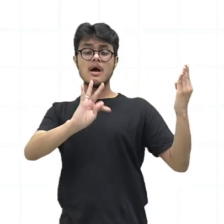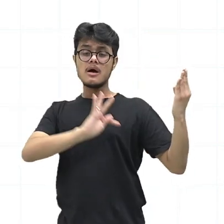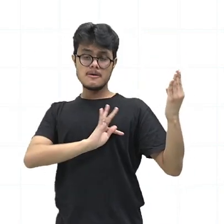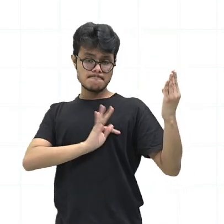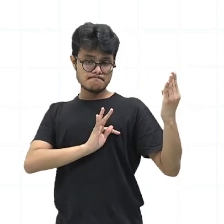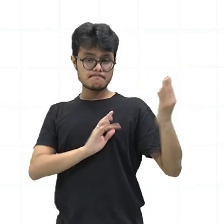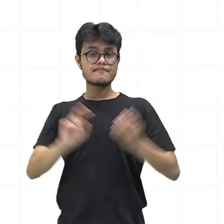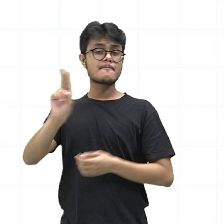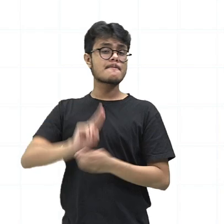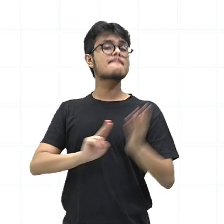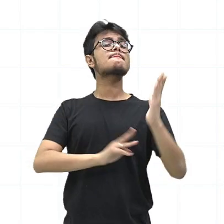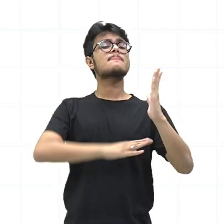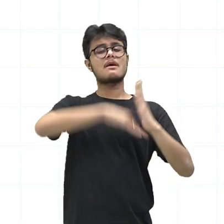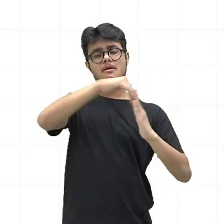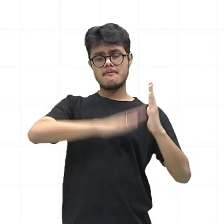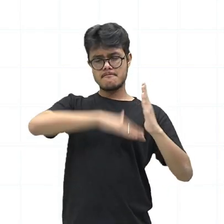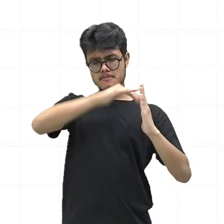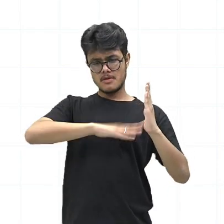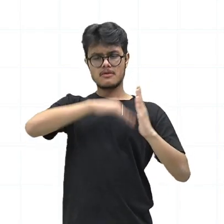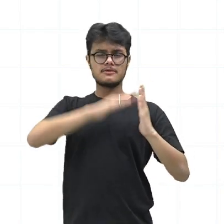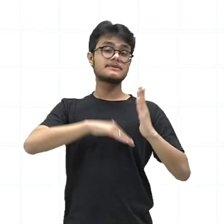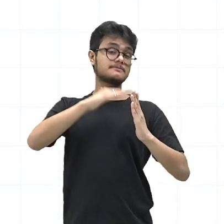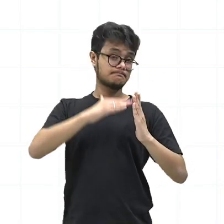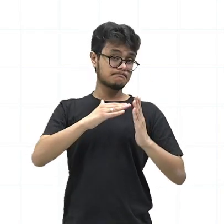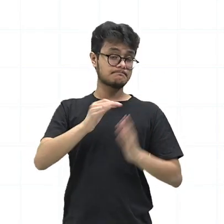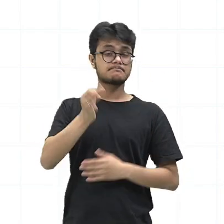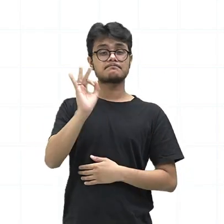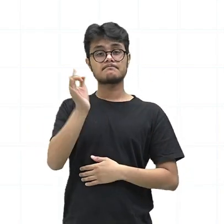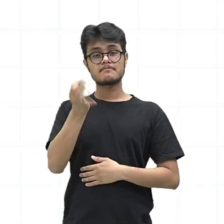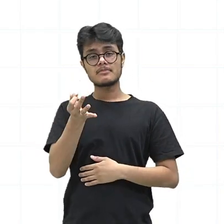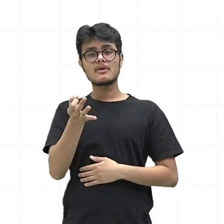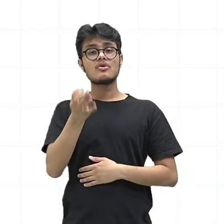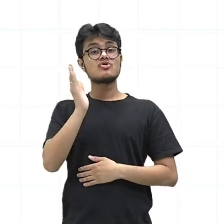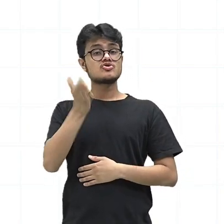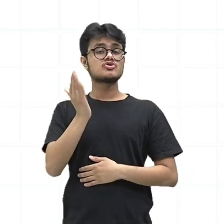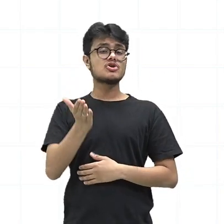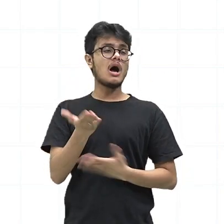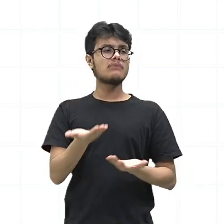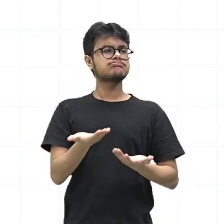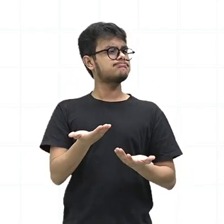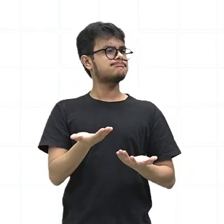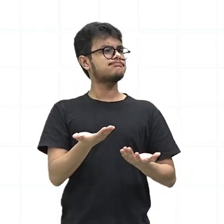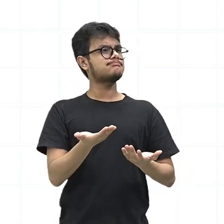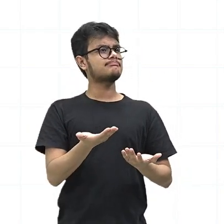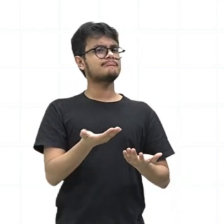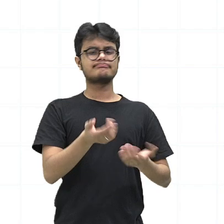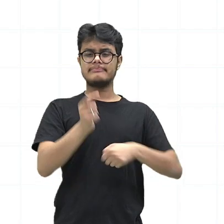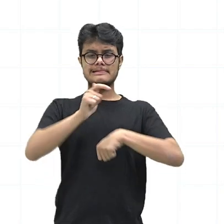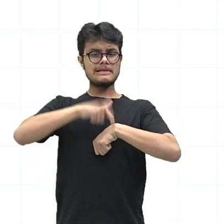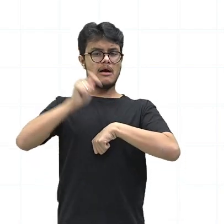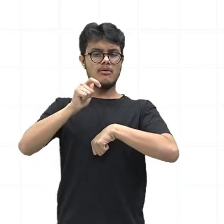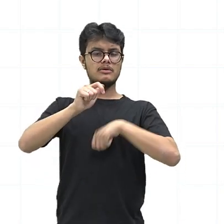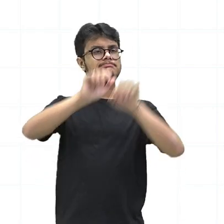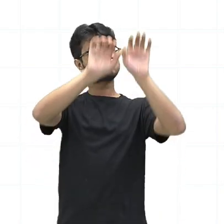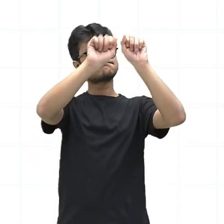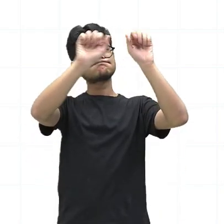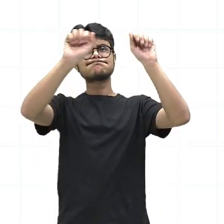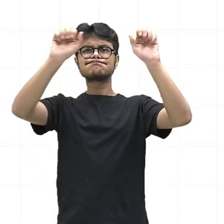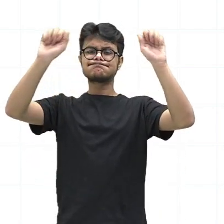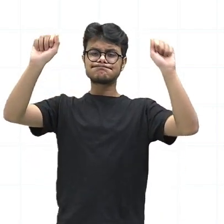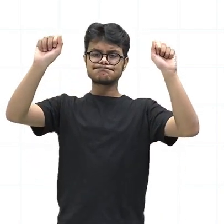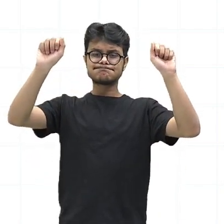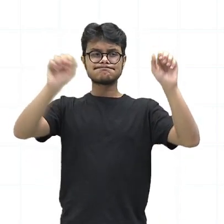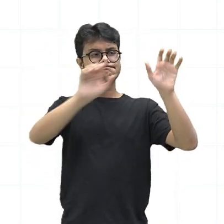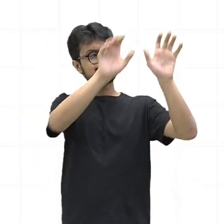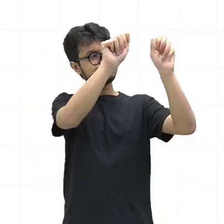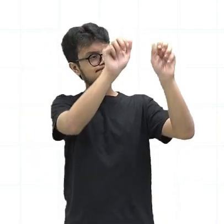pintar diretamente sobre o revestimento ainda fresco da parede, em argamassa de cal com pigmentos